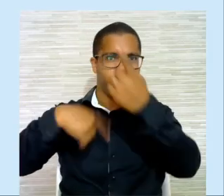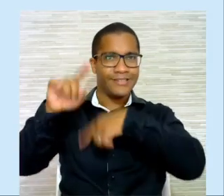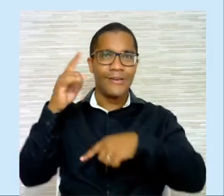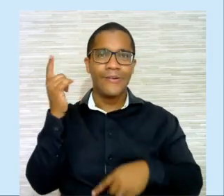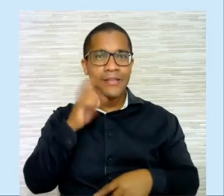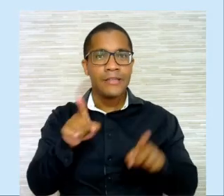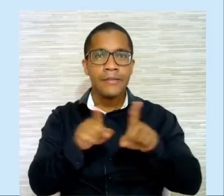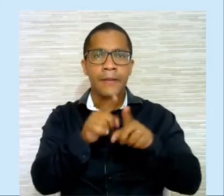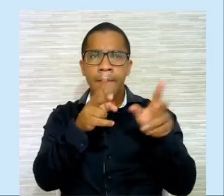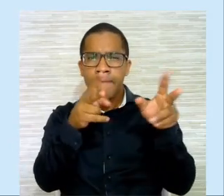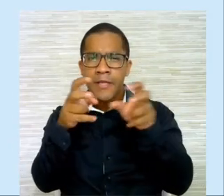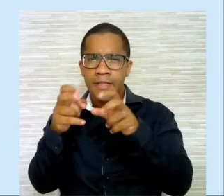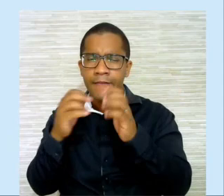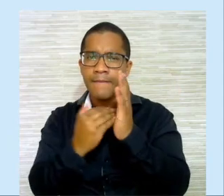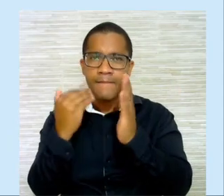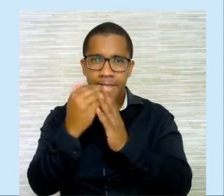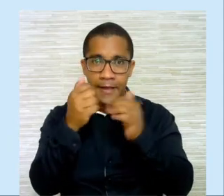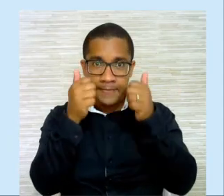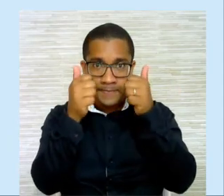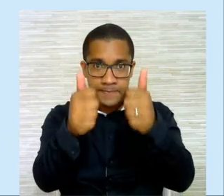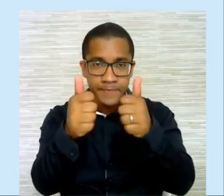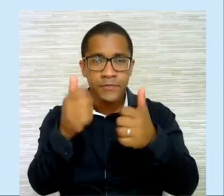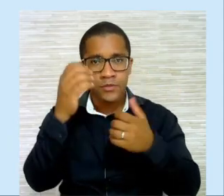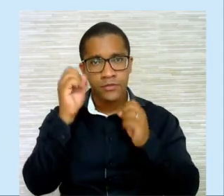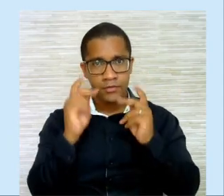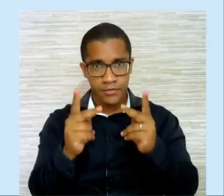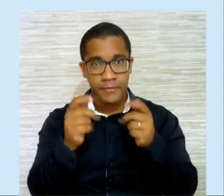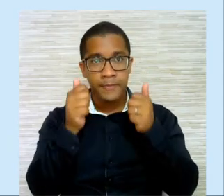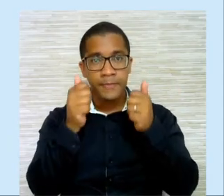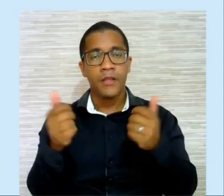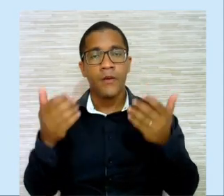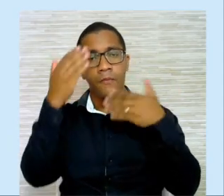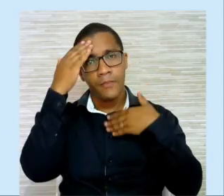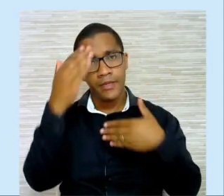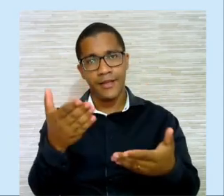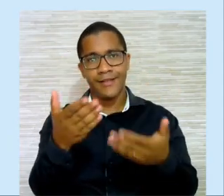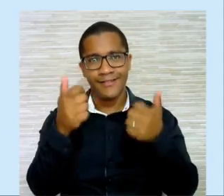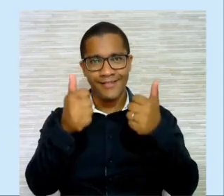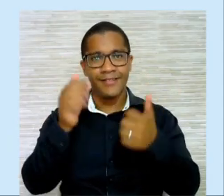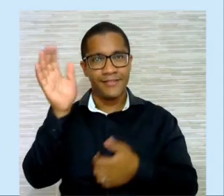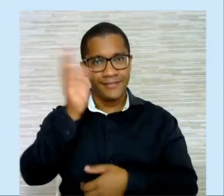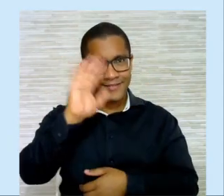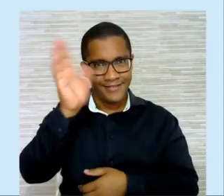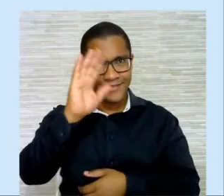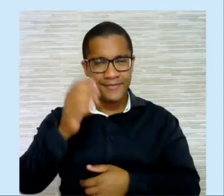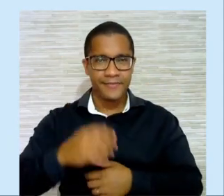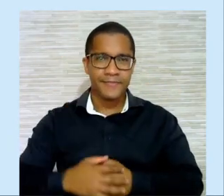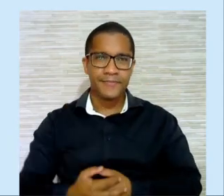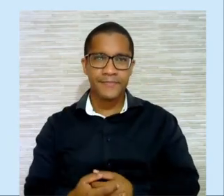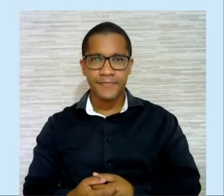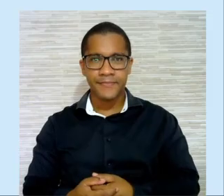e que você consiga perceber mais as coisas ao seu redor, ok? Obrigado pela participação e até a próxima, sexto ano. Valeu!